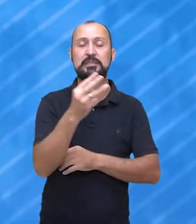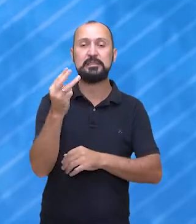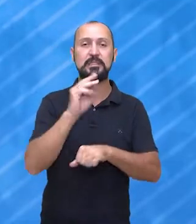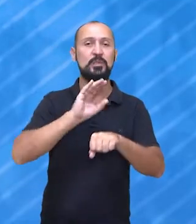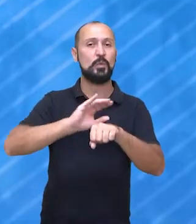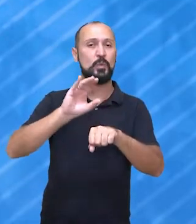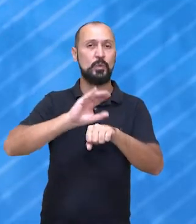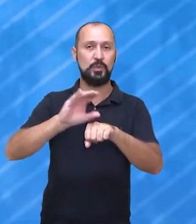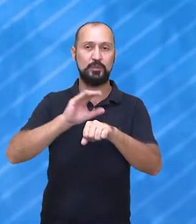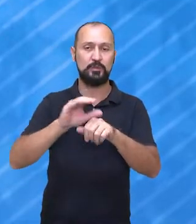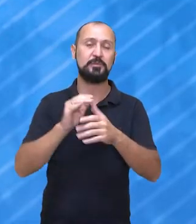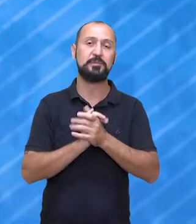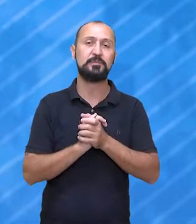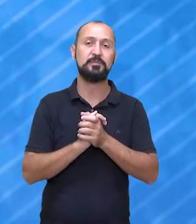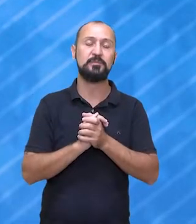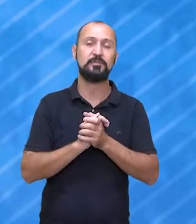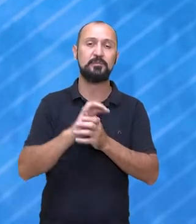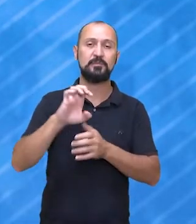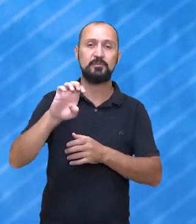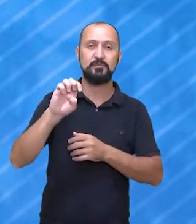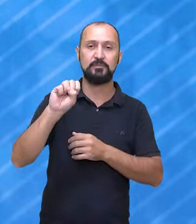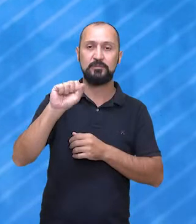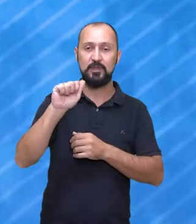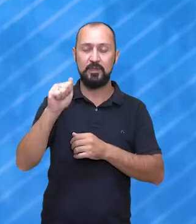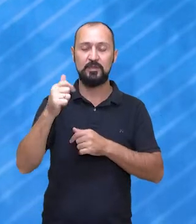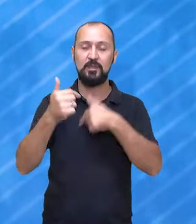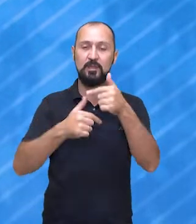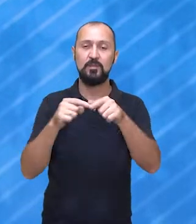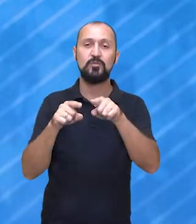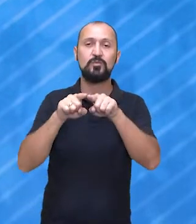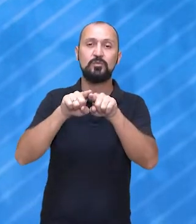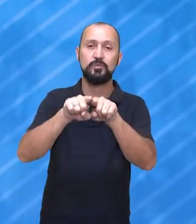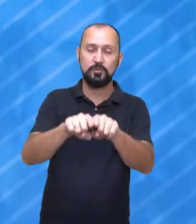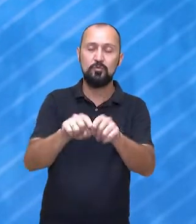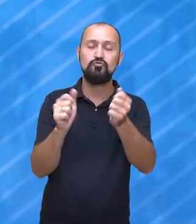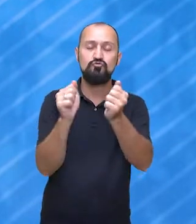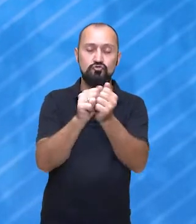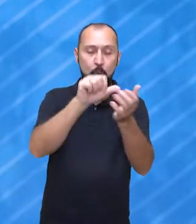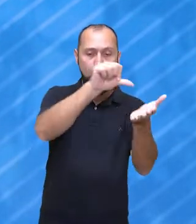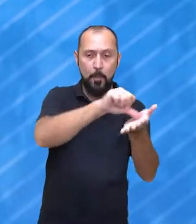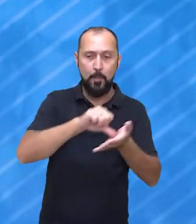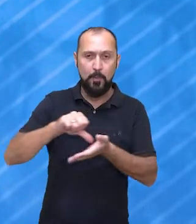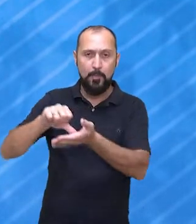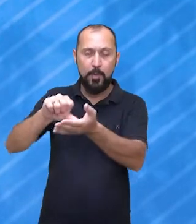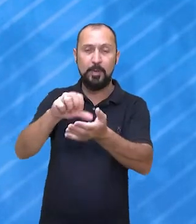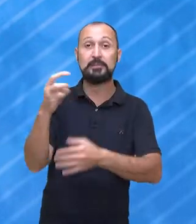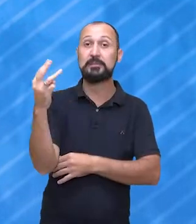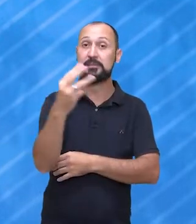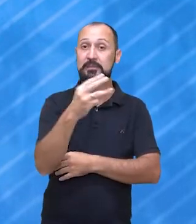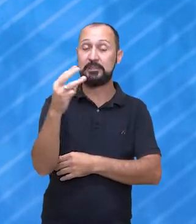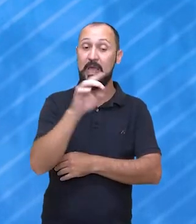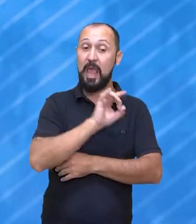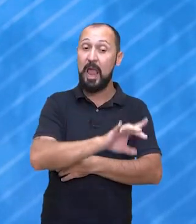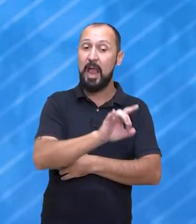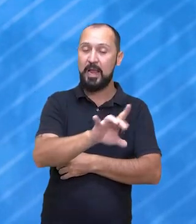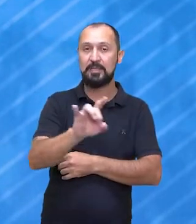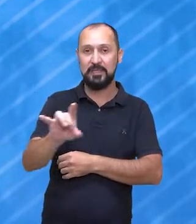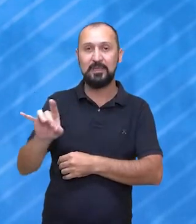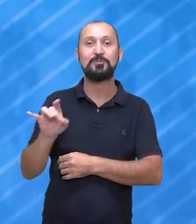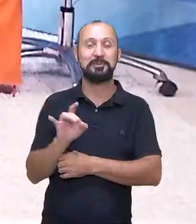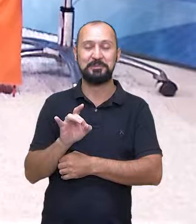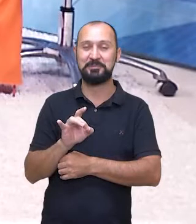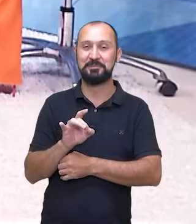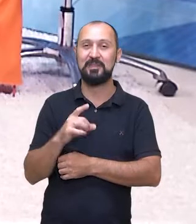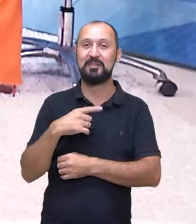nós já realizamos 33 cursos então assim ah ela trabalha em parceria com a seccionais nós temos